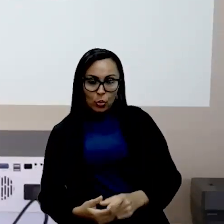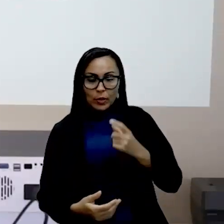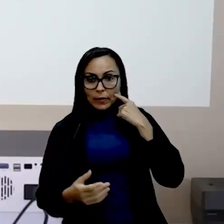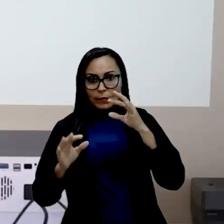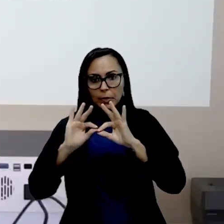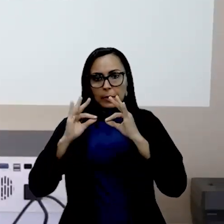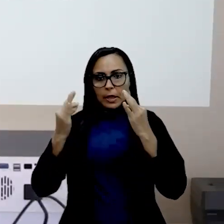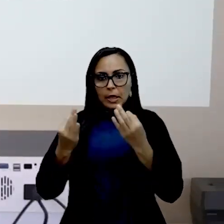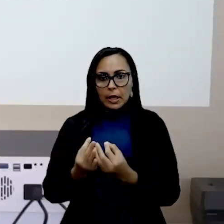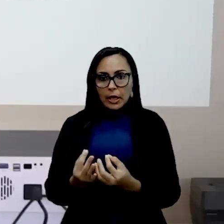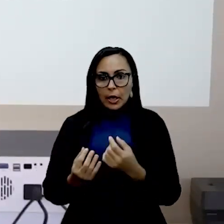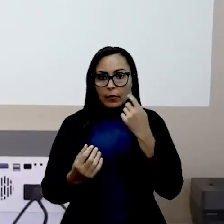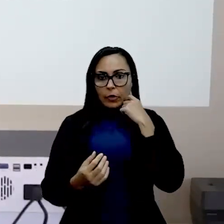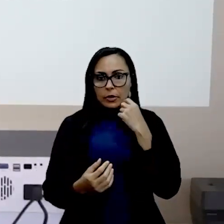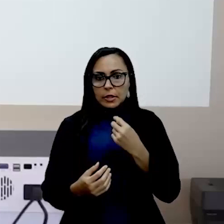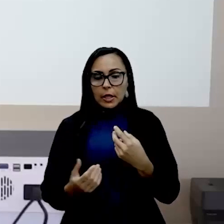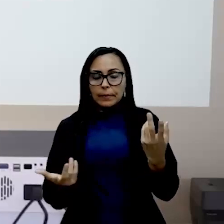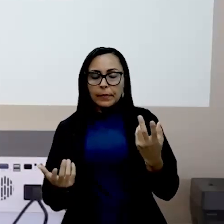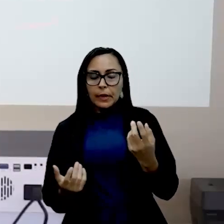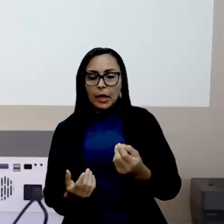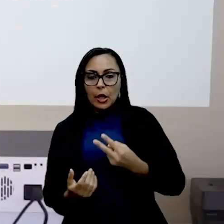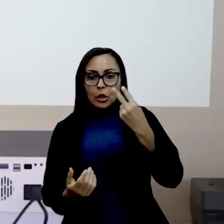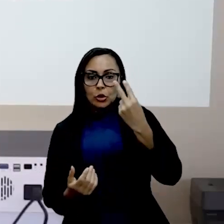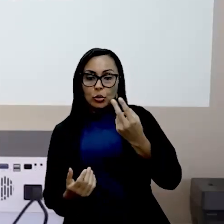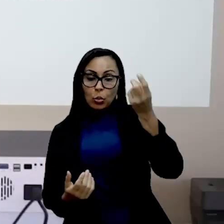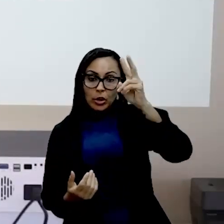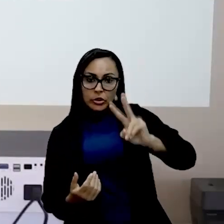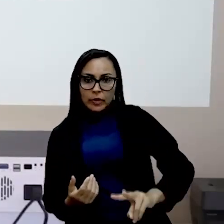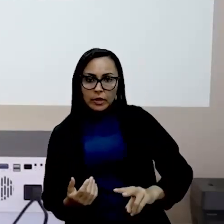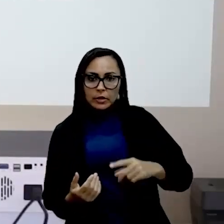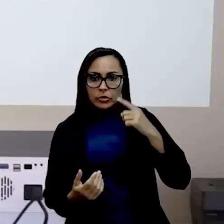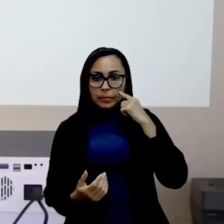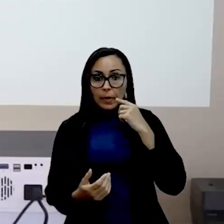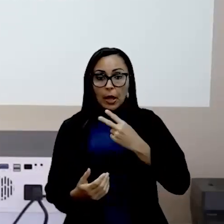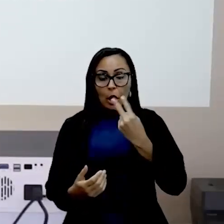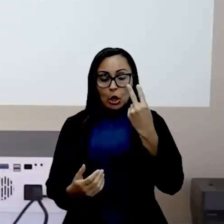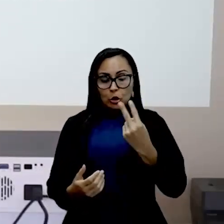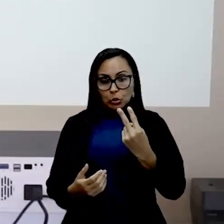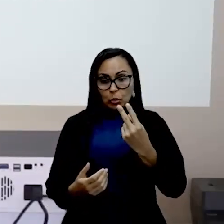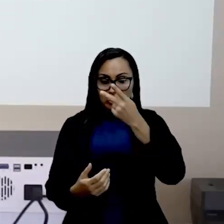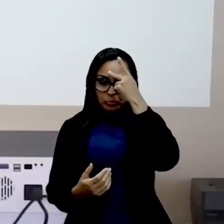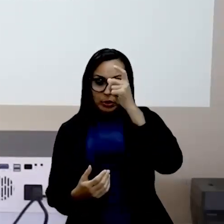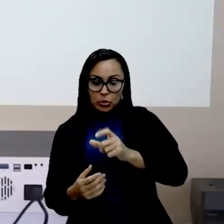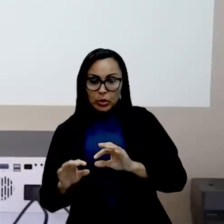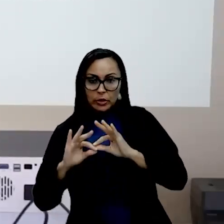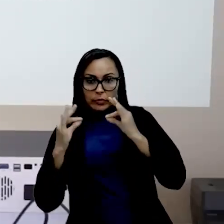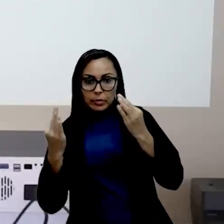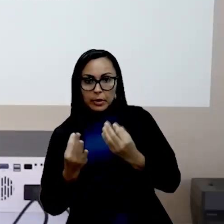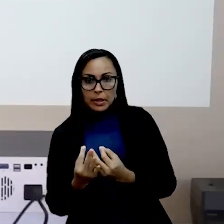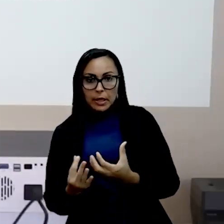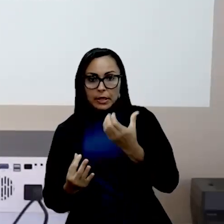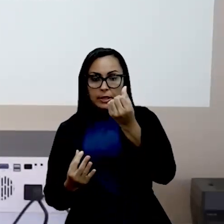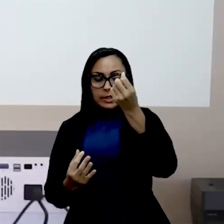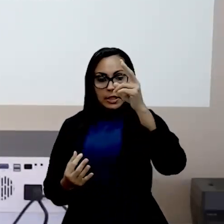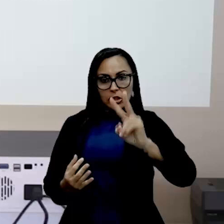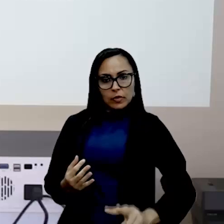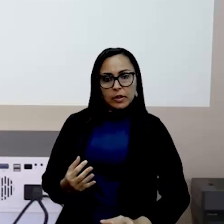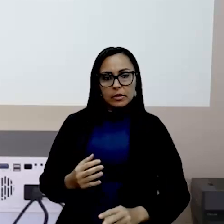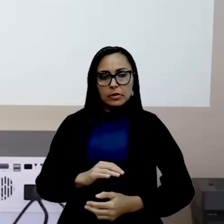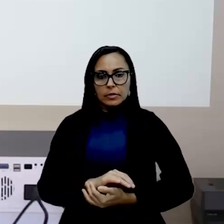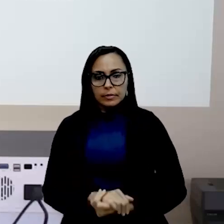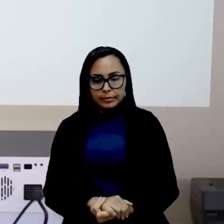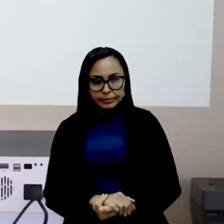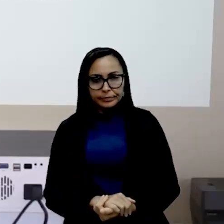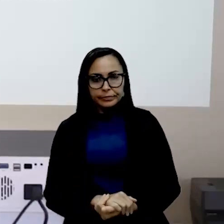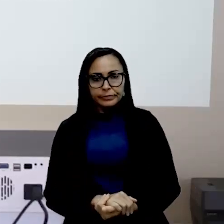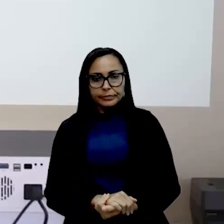vezes. 2 parentes, 6 vezes maior. Então, isso seria um fator de risco, sim. Tá? Mas, como eu